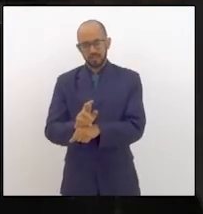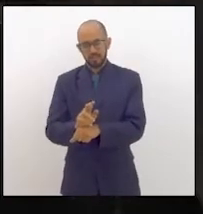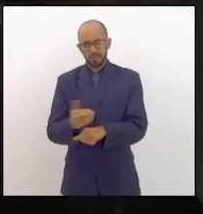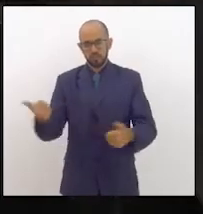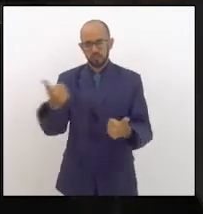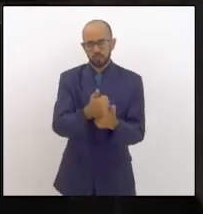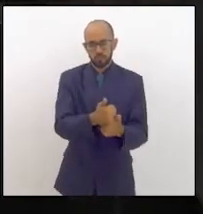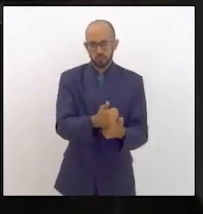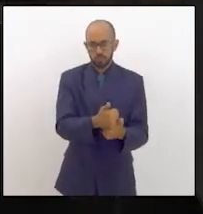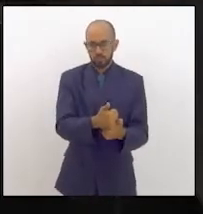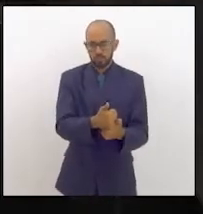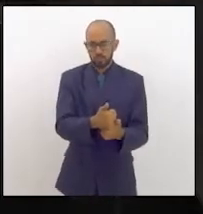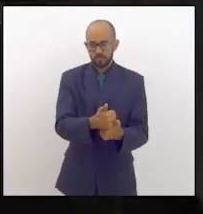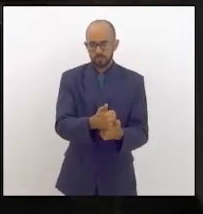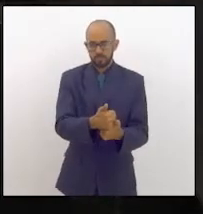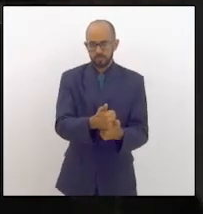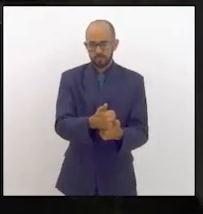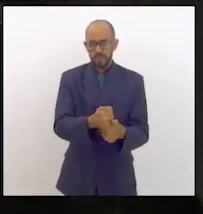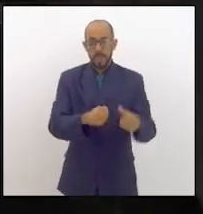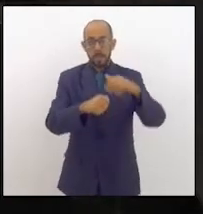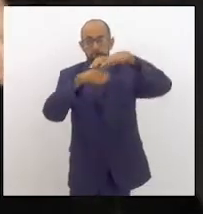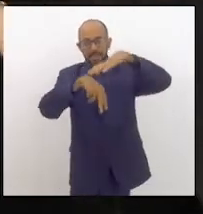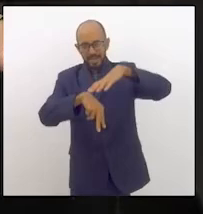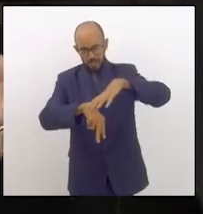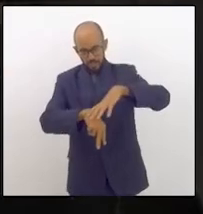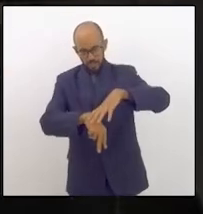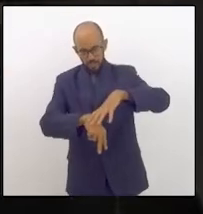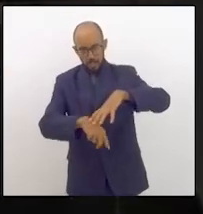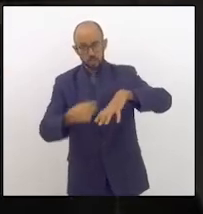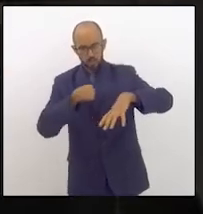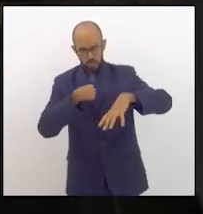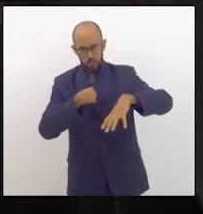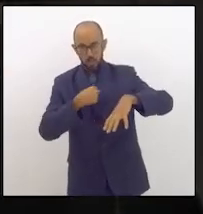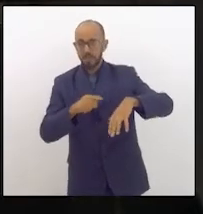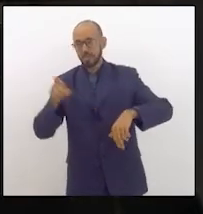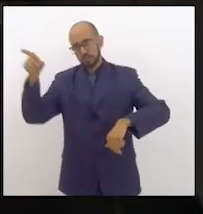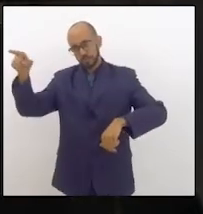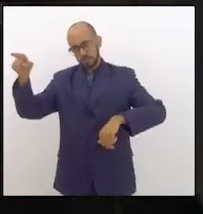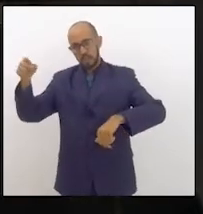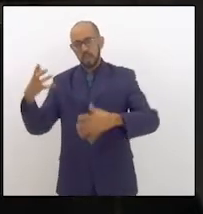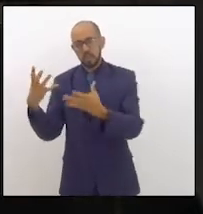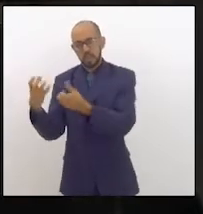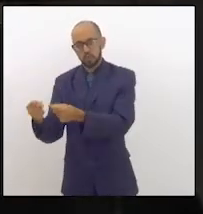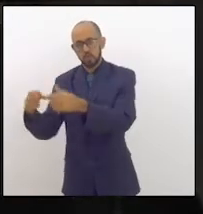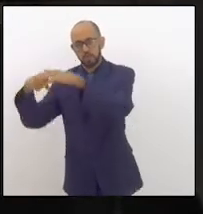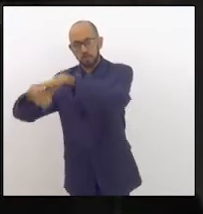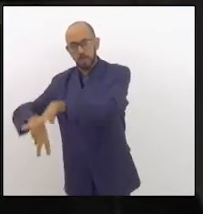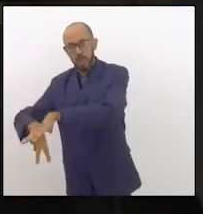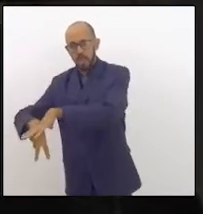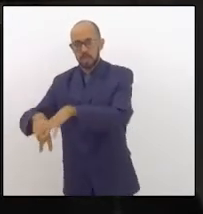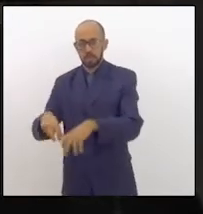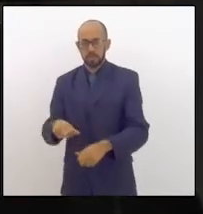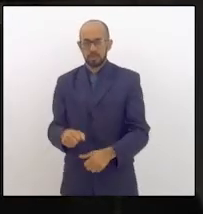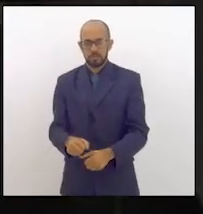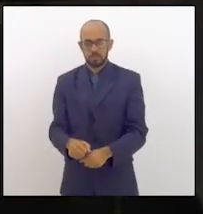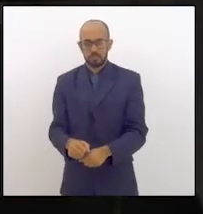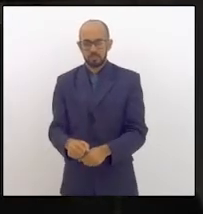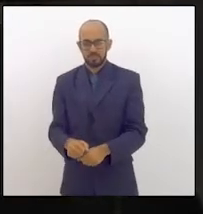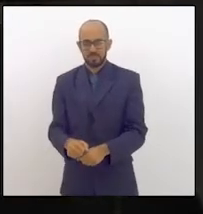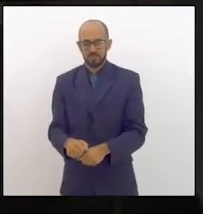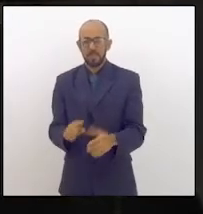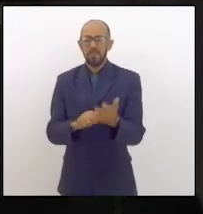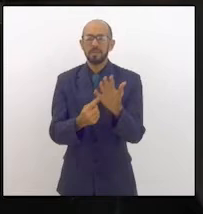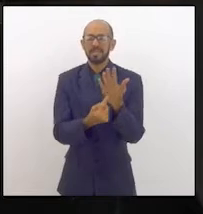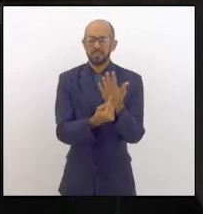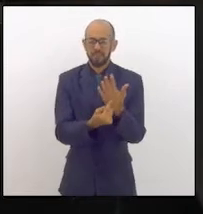saber e olha que a paraquedista sou eu mas tem que eu te paraquedas foi ele e já basta isso